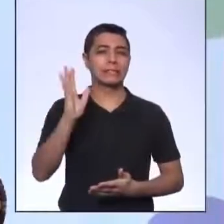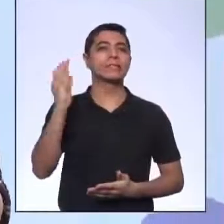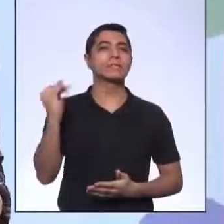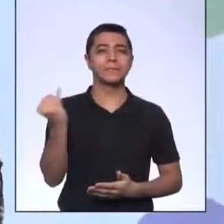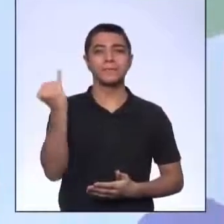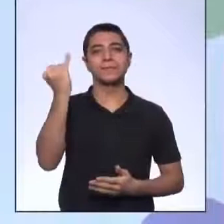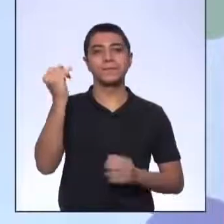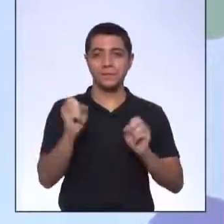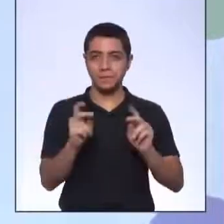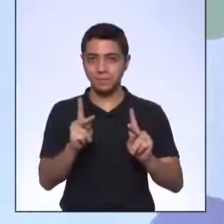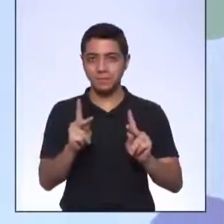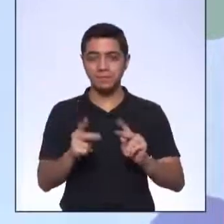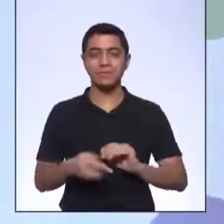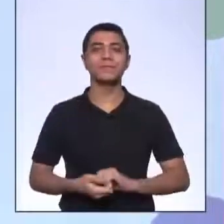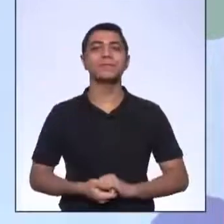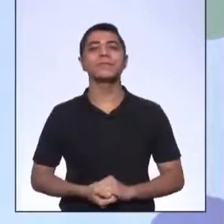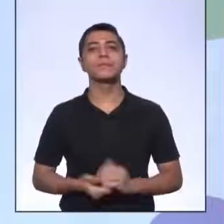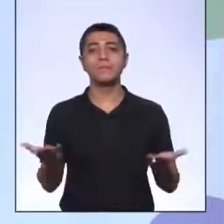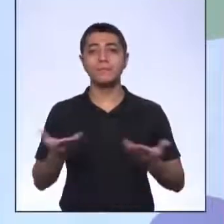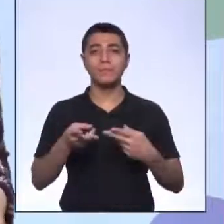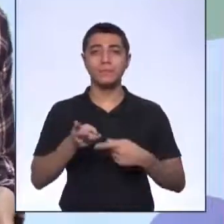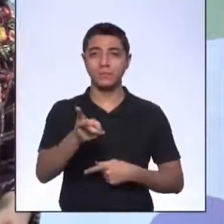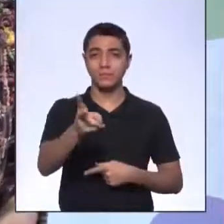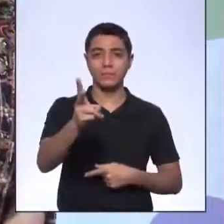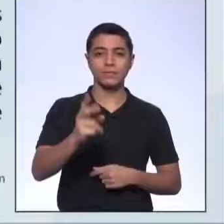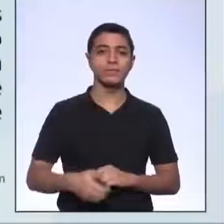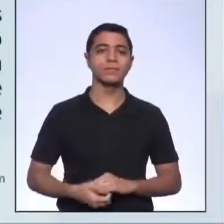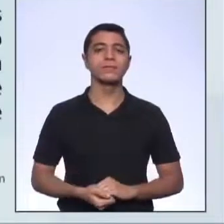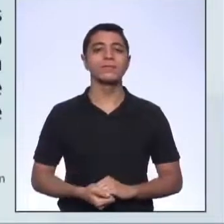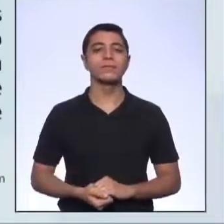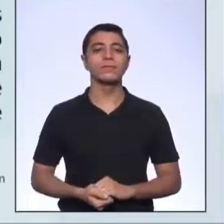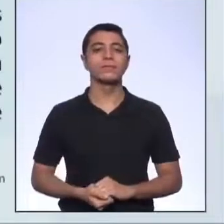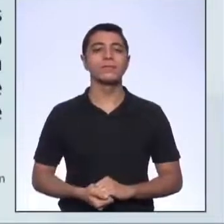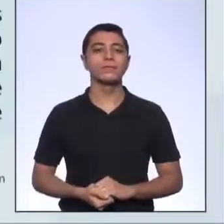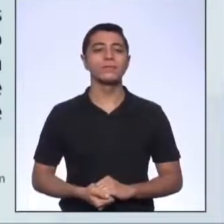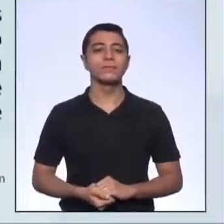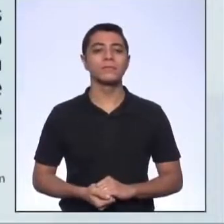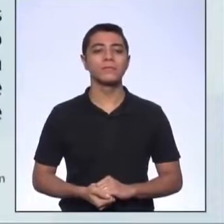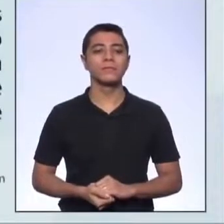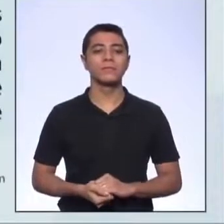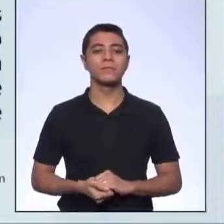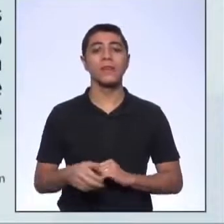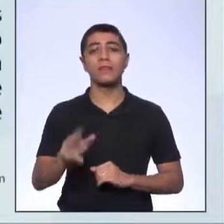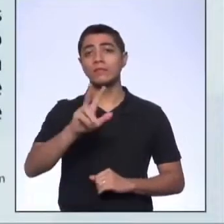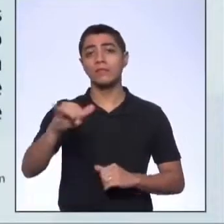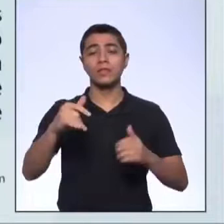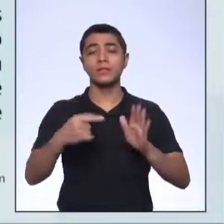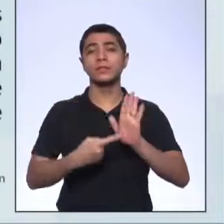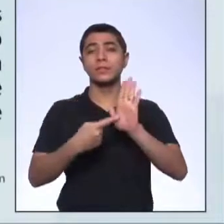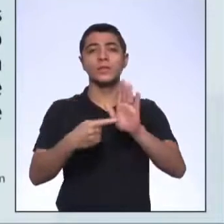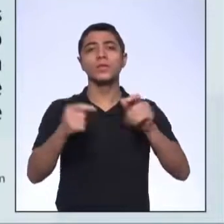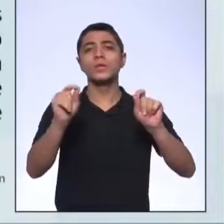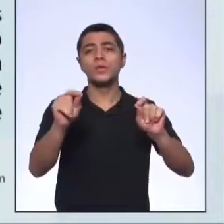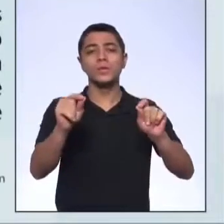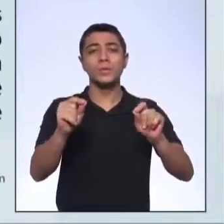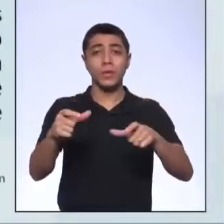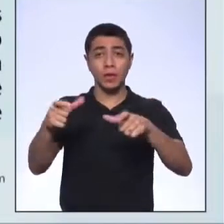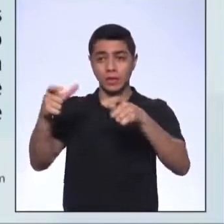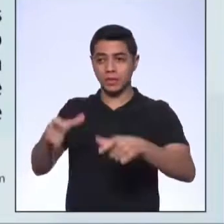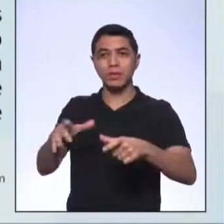vamos dar continuidade então e agora vou falar um pouquinho gente sobre espaços alternativos para dança tá